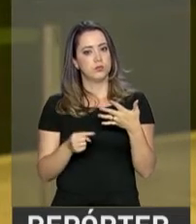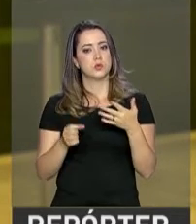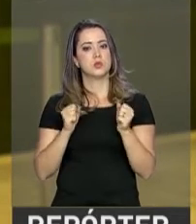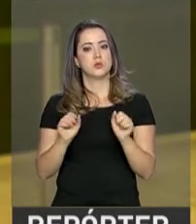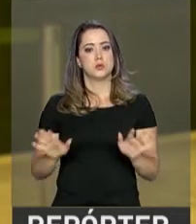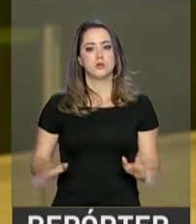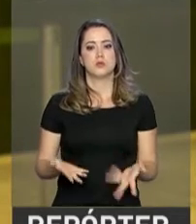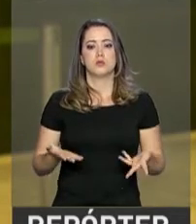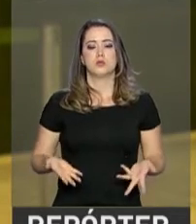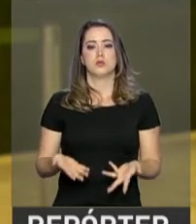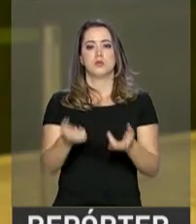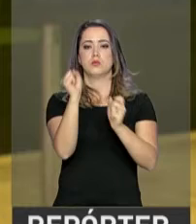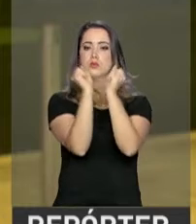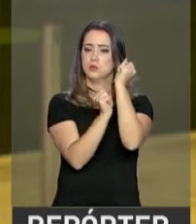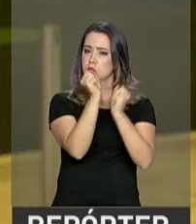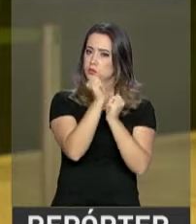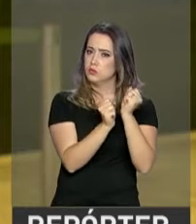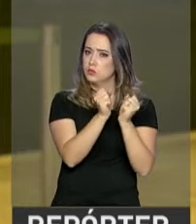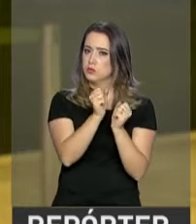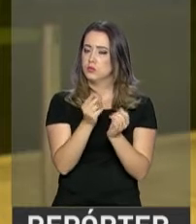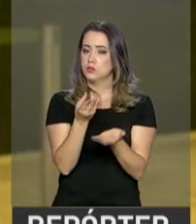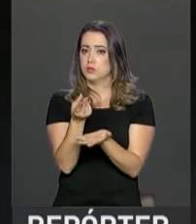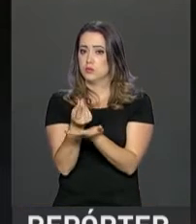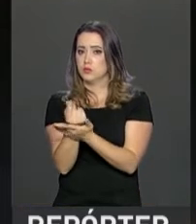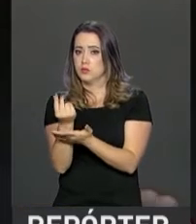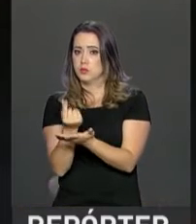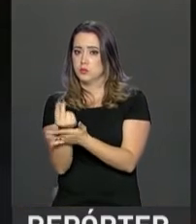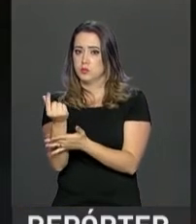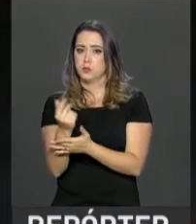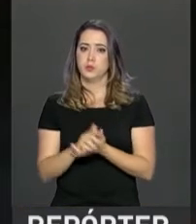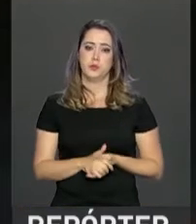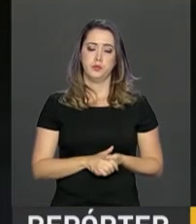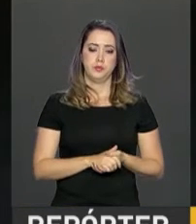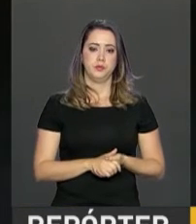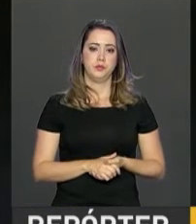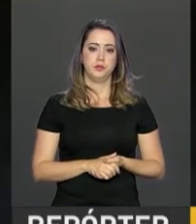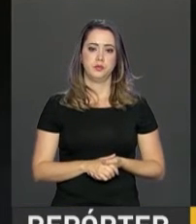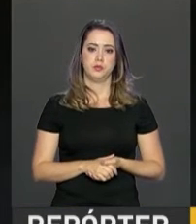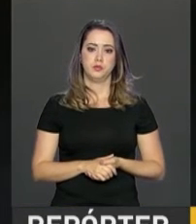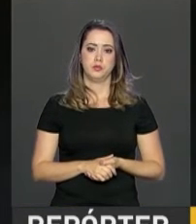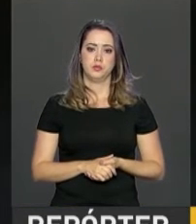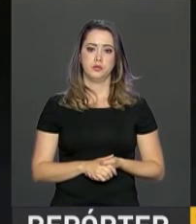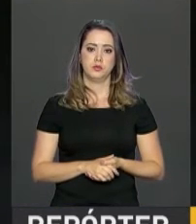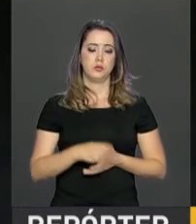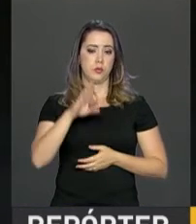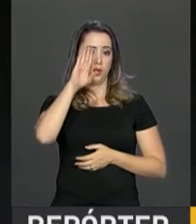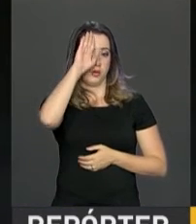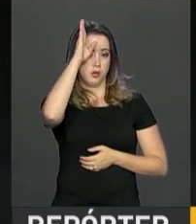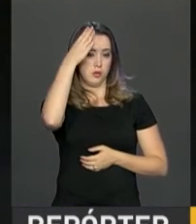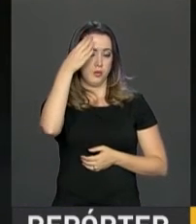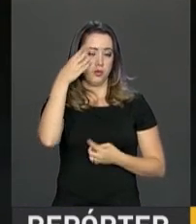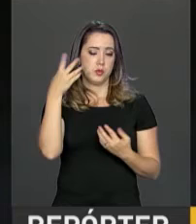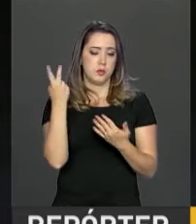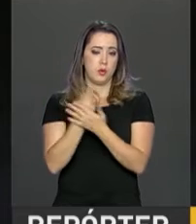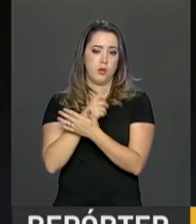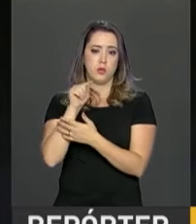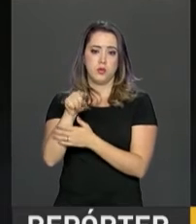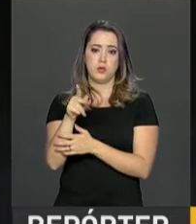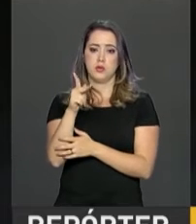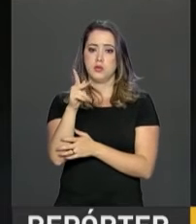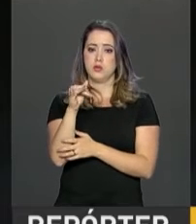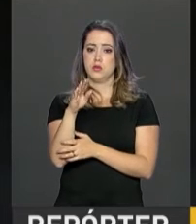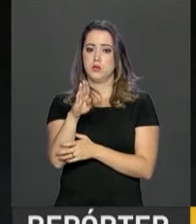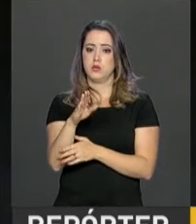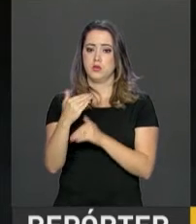estimular a produtividade eo investimento o principal determinante para o crescimento do pib per capita ao longo dos próximos anos é o crescimento